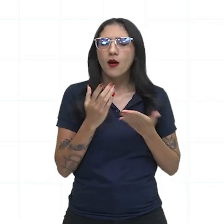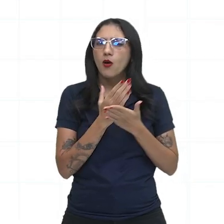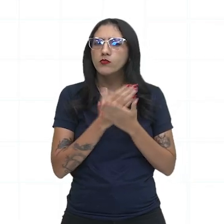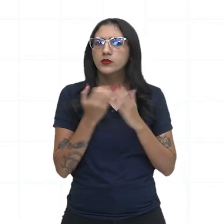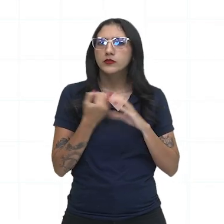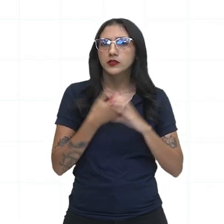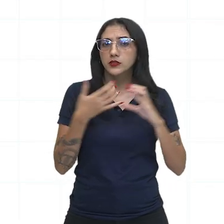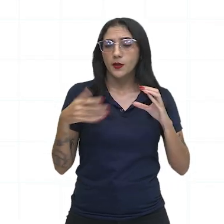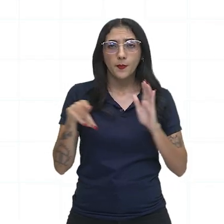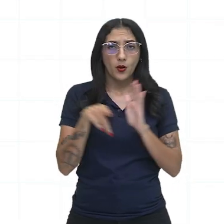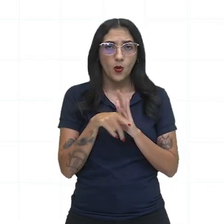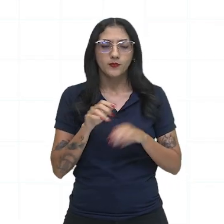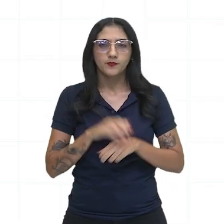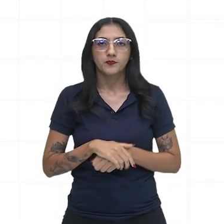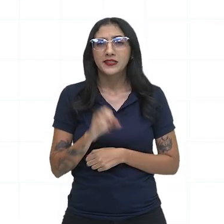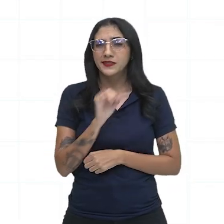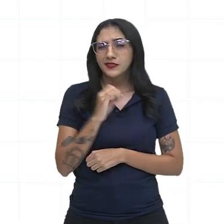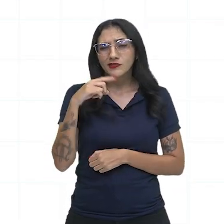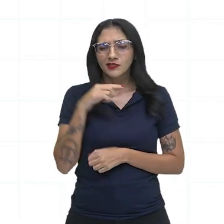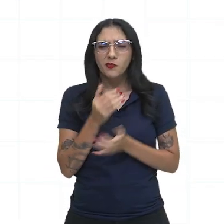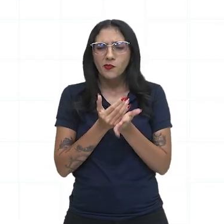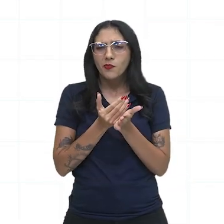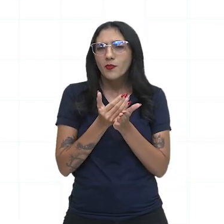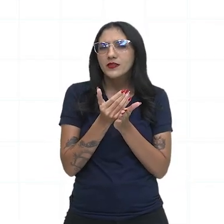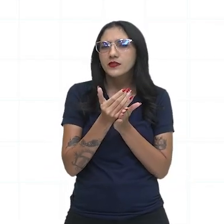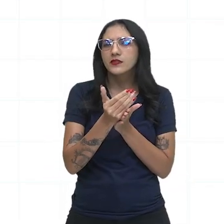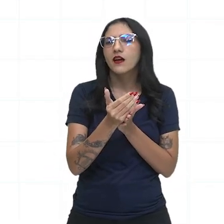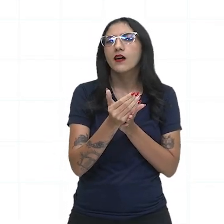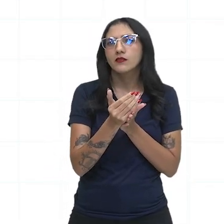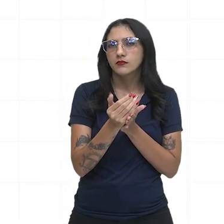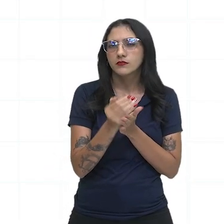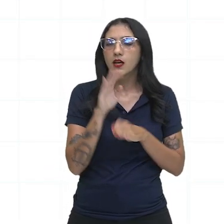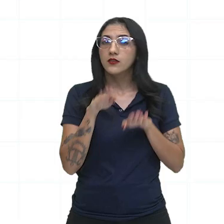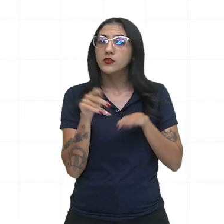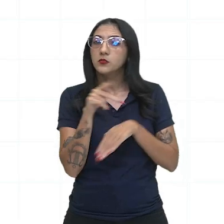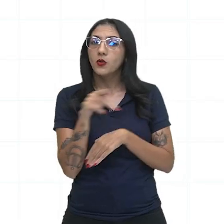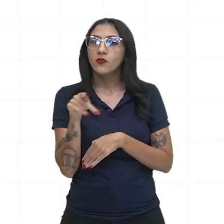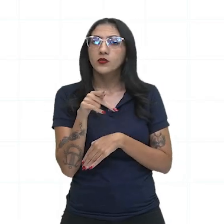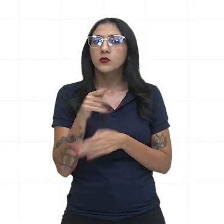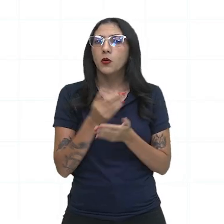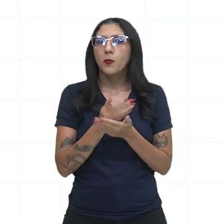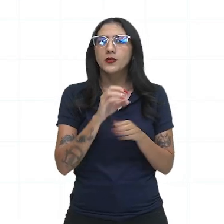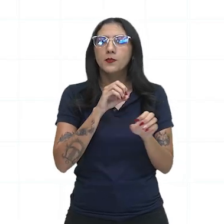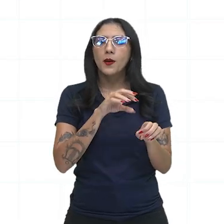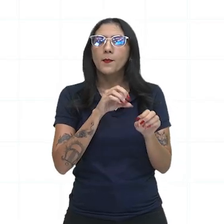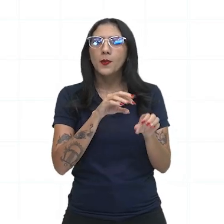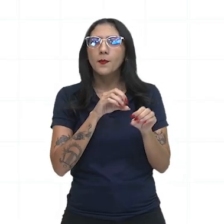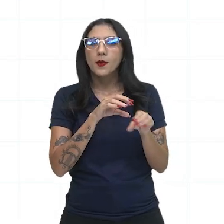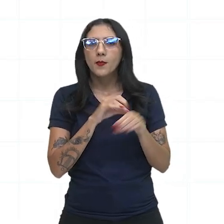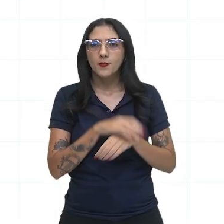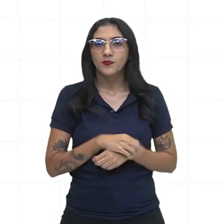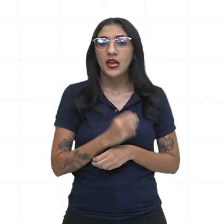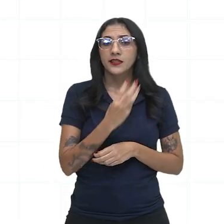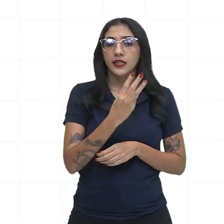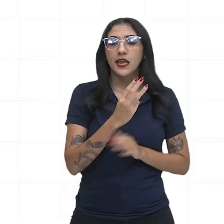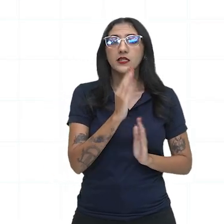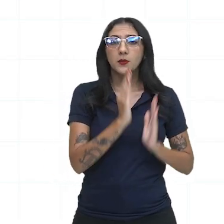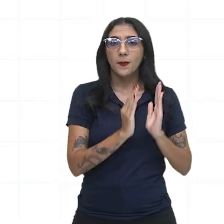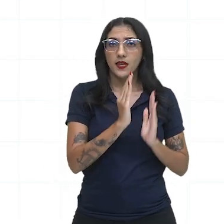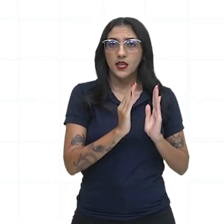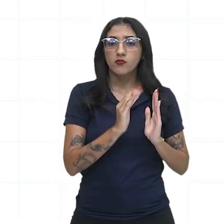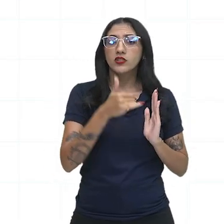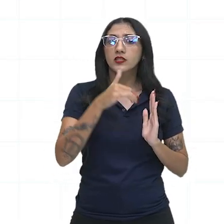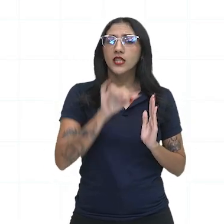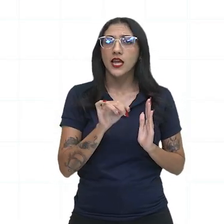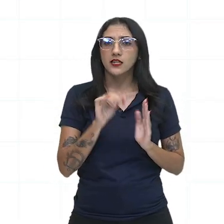seguintes parâmetros. Quando se é iniciante, pode ser que o professor coloque lá para vocês 3 séries de